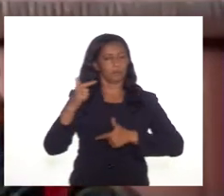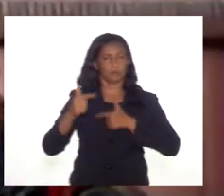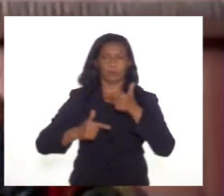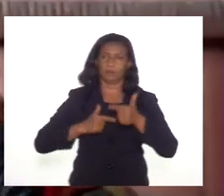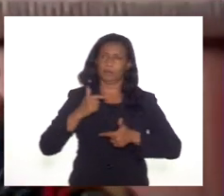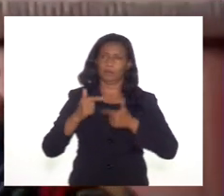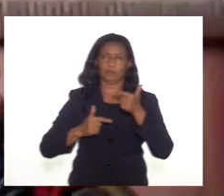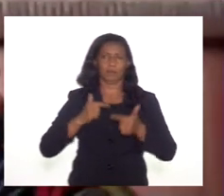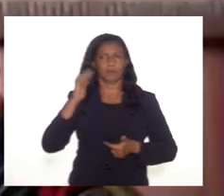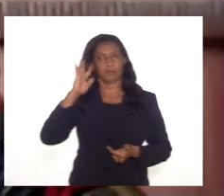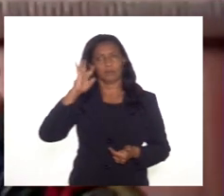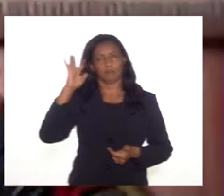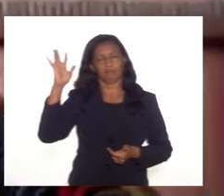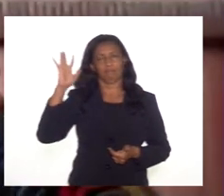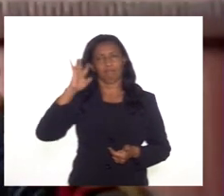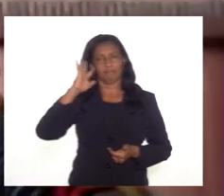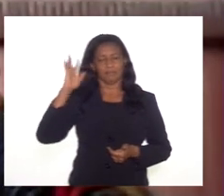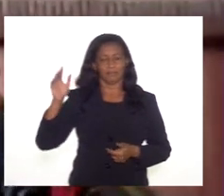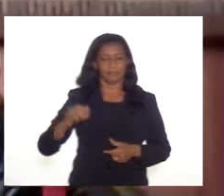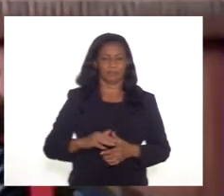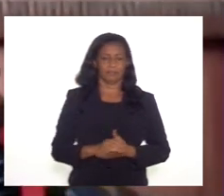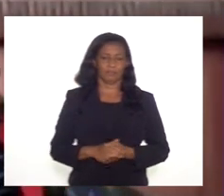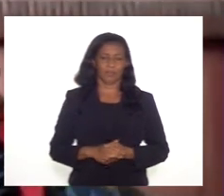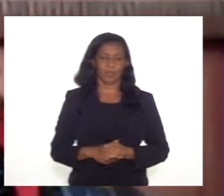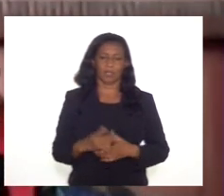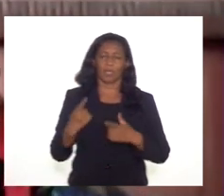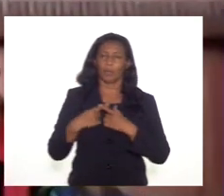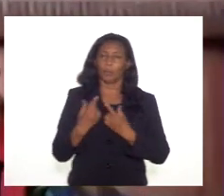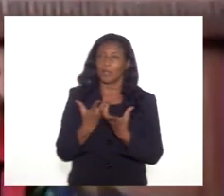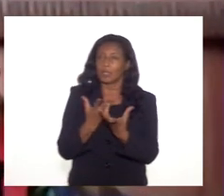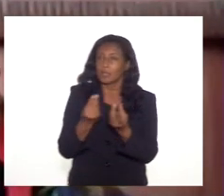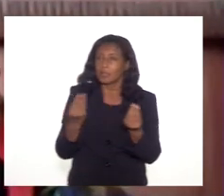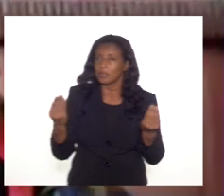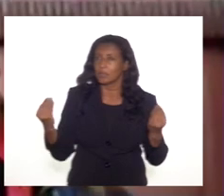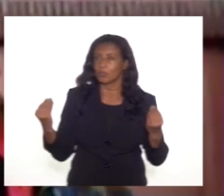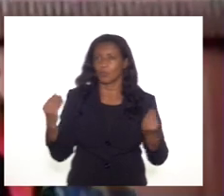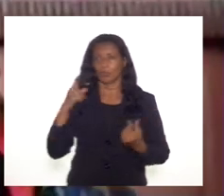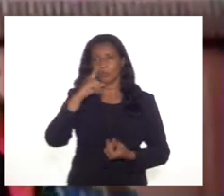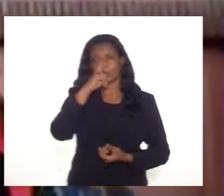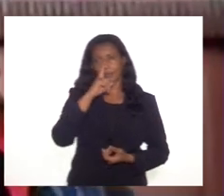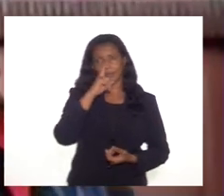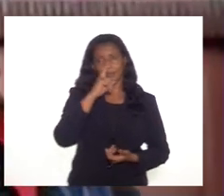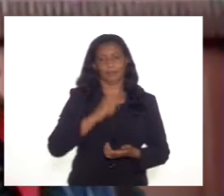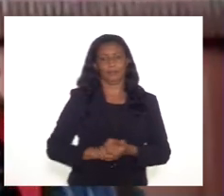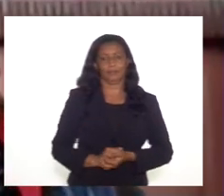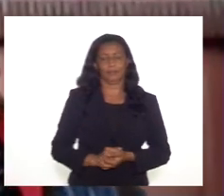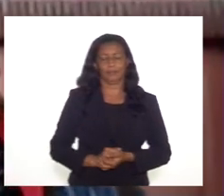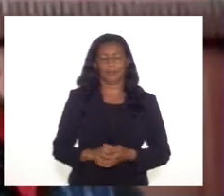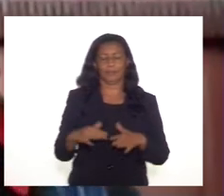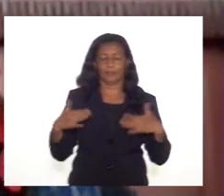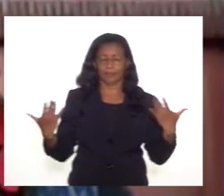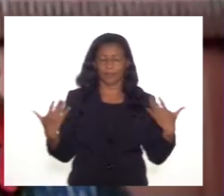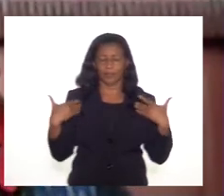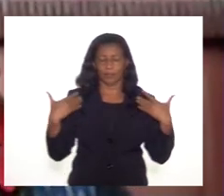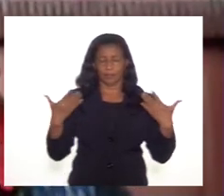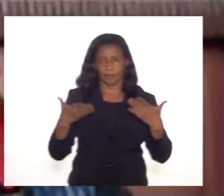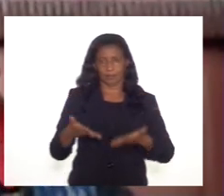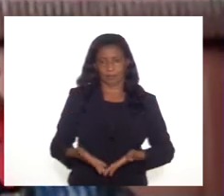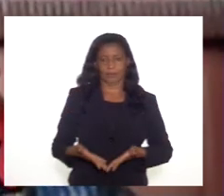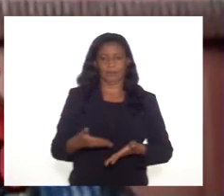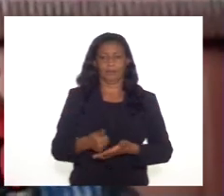elucubrações e elaborações porque são muitos os riscos. Então, fica aqui a gente